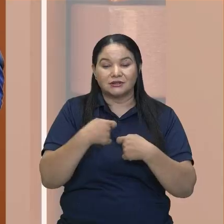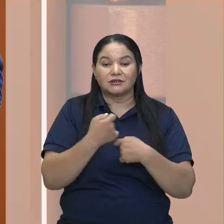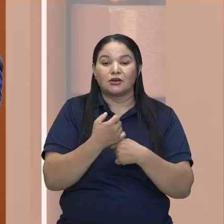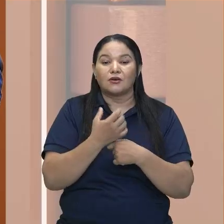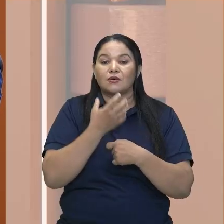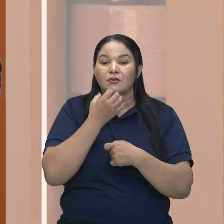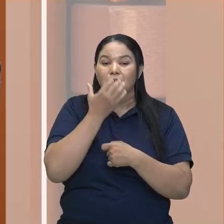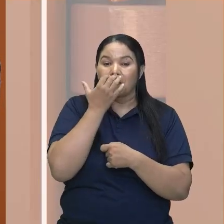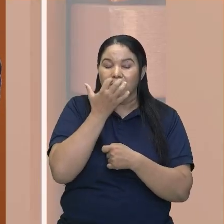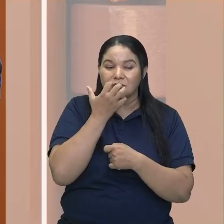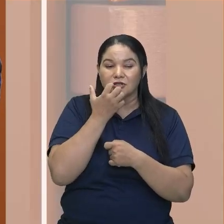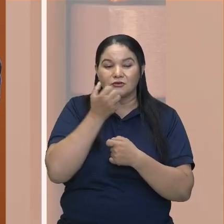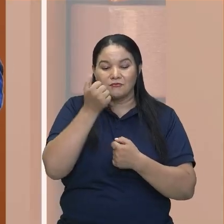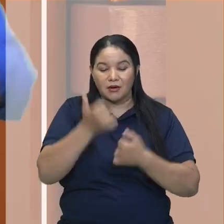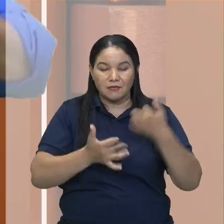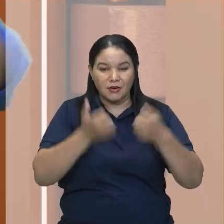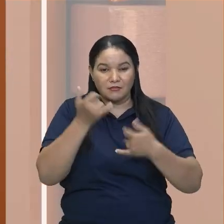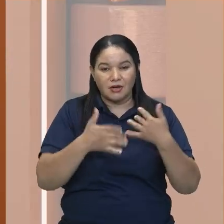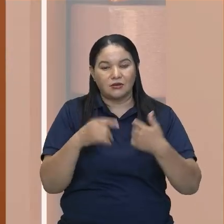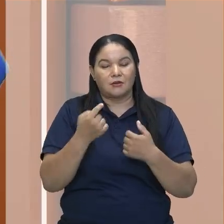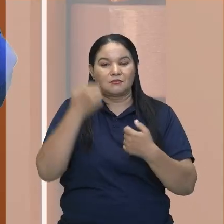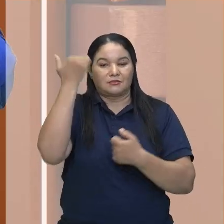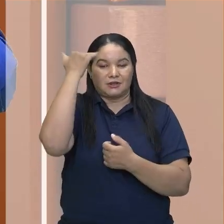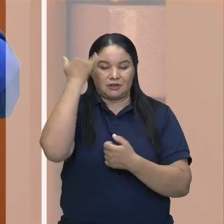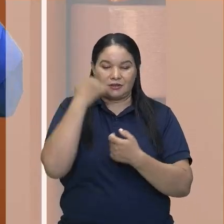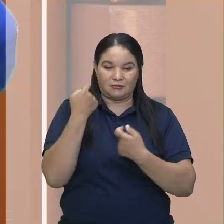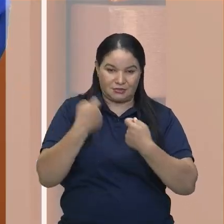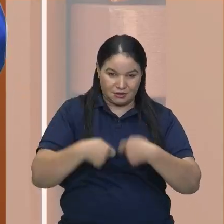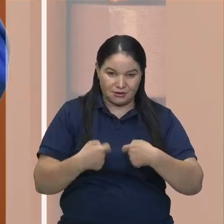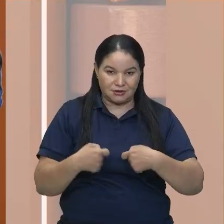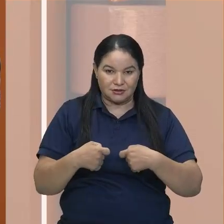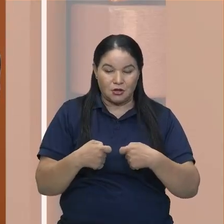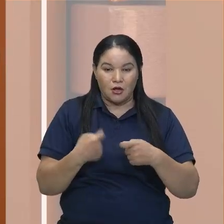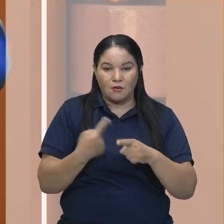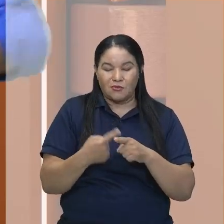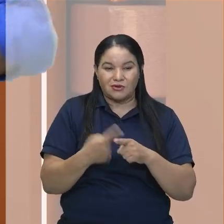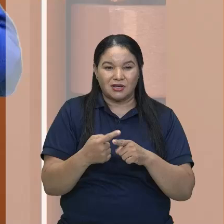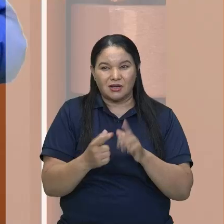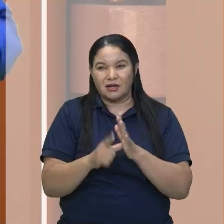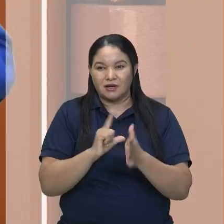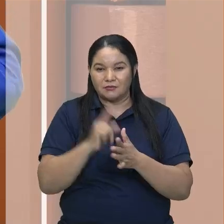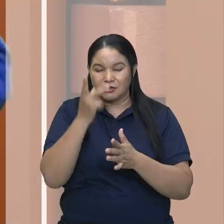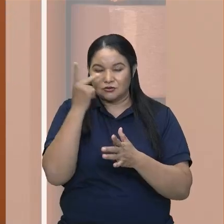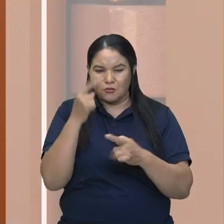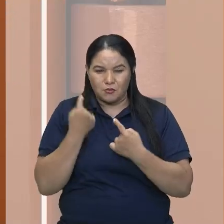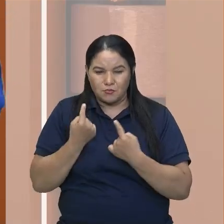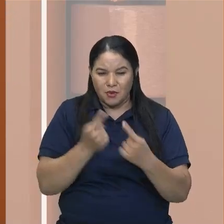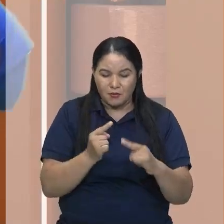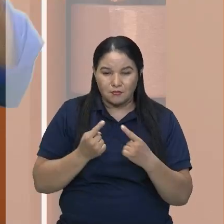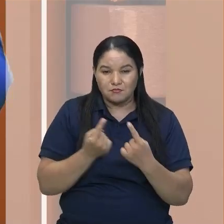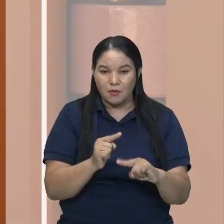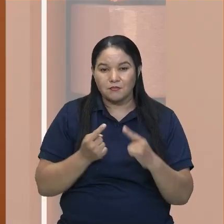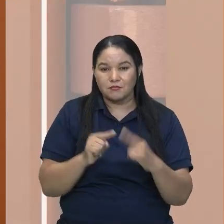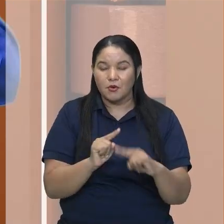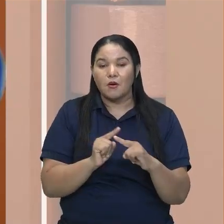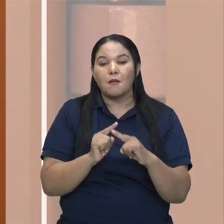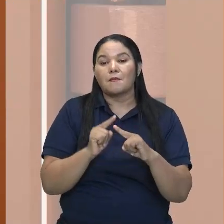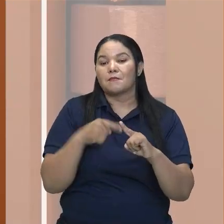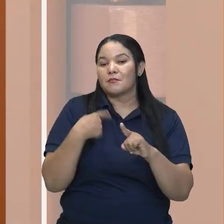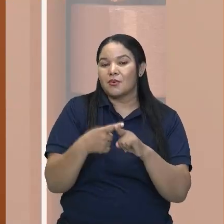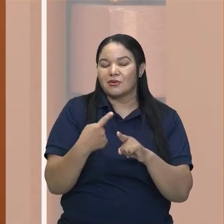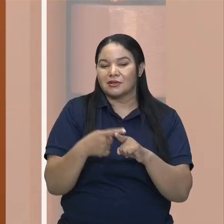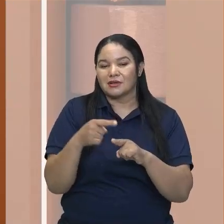para a gente, né? Porque, como eu disse, ele foi massacrado durante muito tempo porque não entenderam o